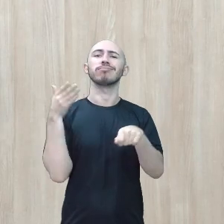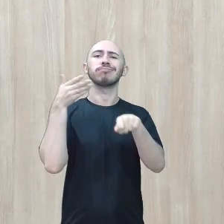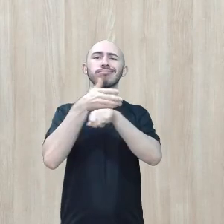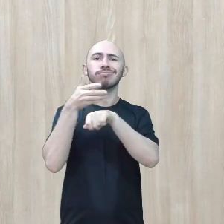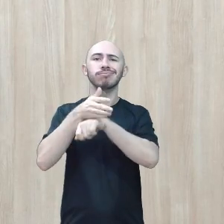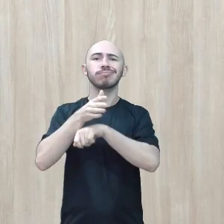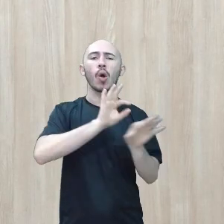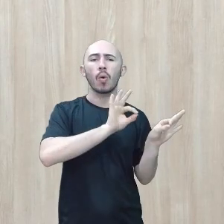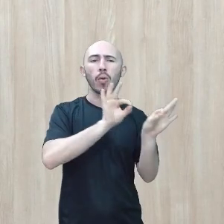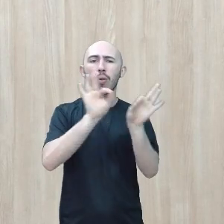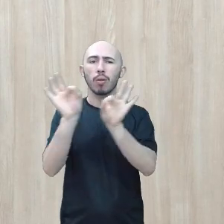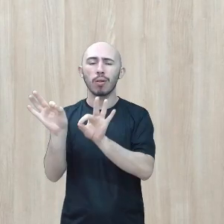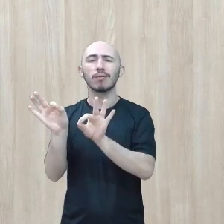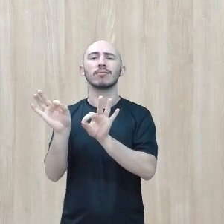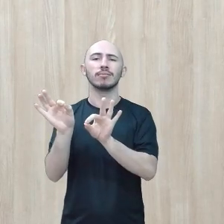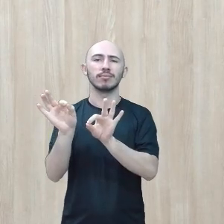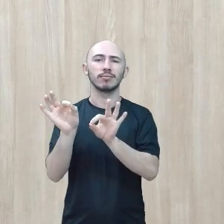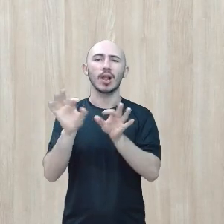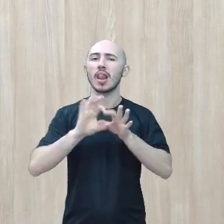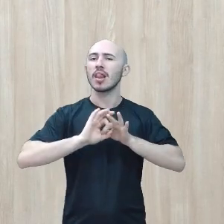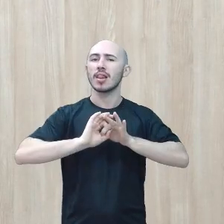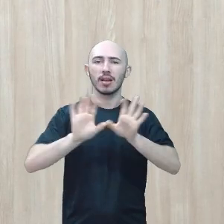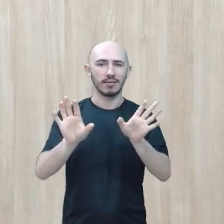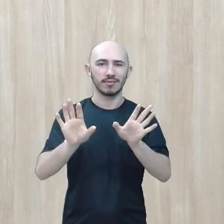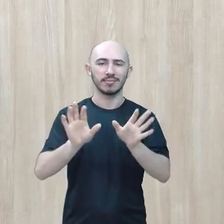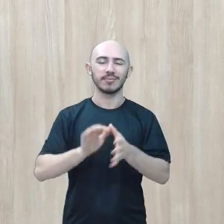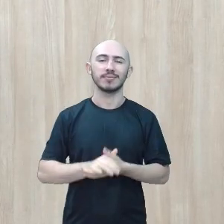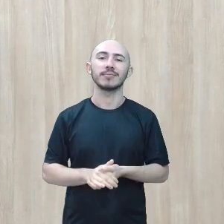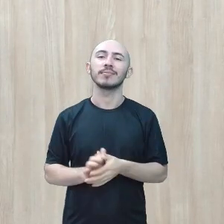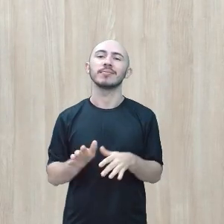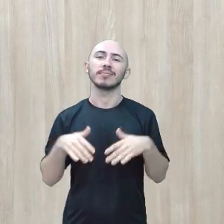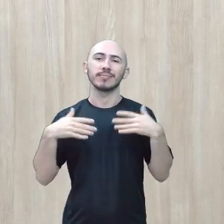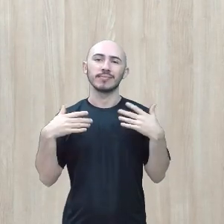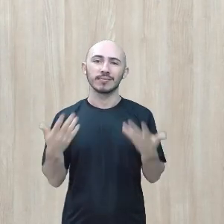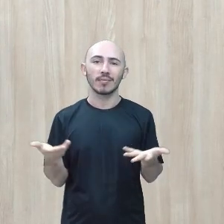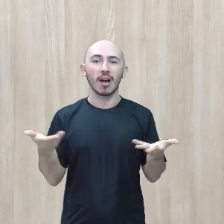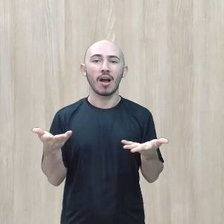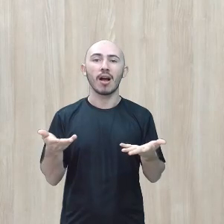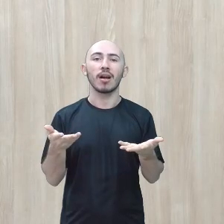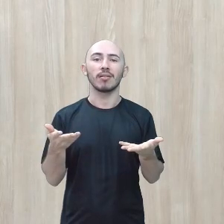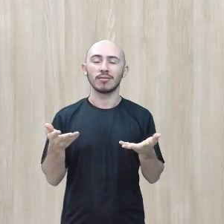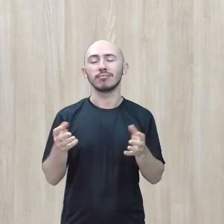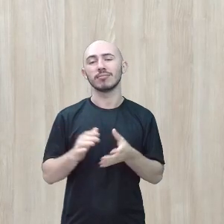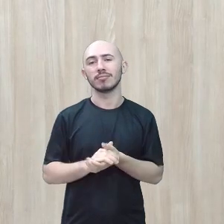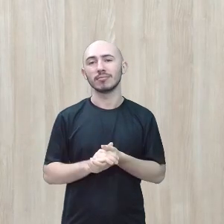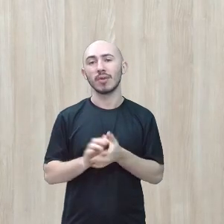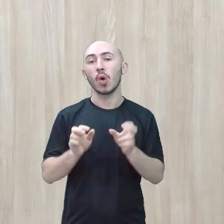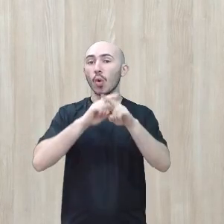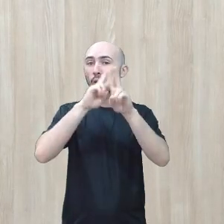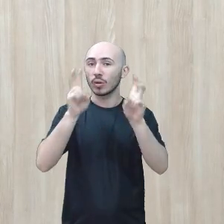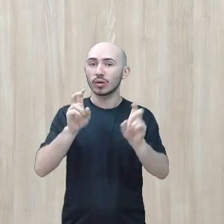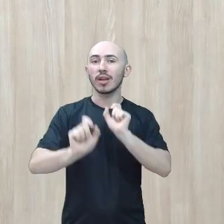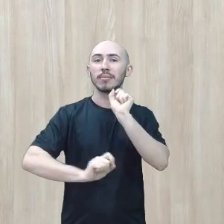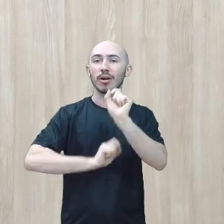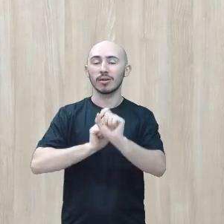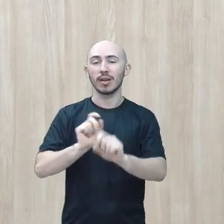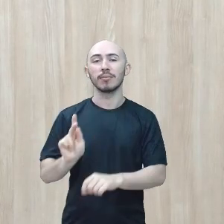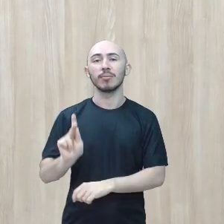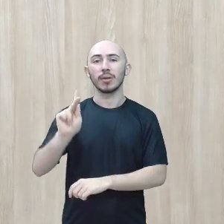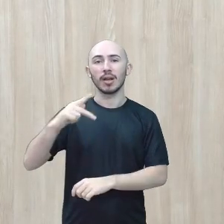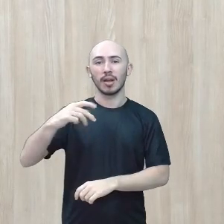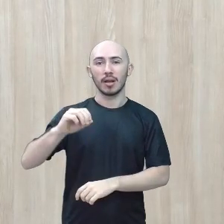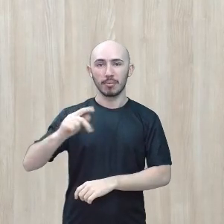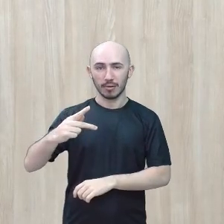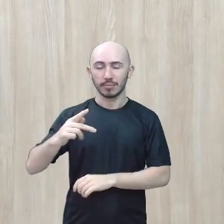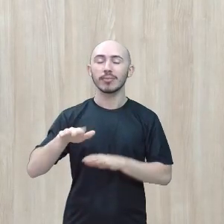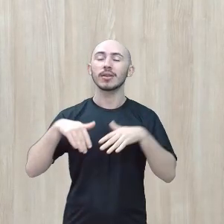você quiser. Tranquilo? Bom, como eu falei, a aula de hoje vai ser sobre o K-pop, né? Dentro da aula de hoje a gente